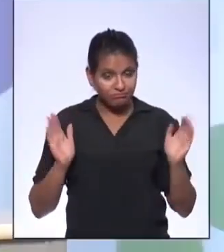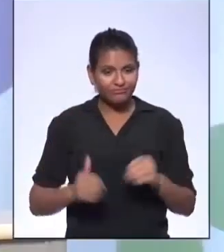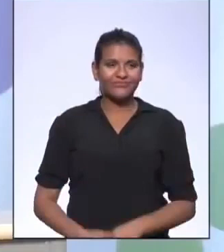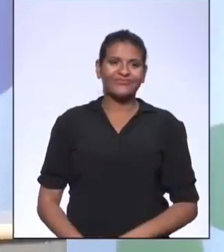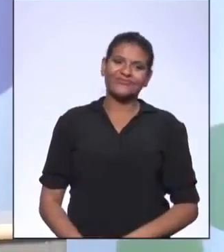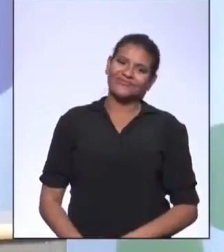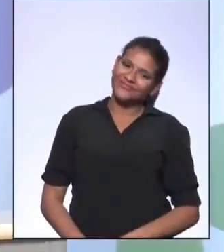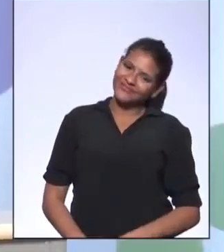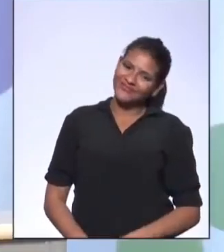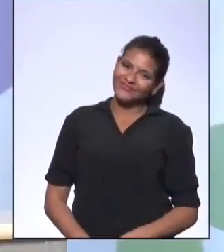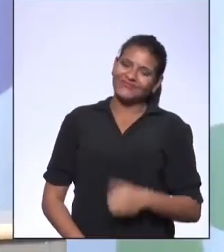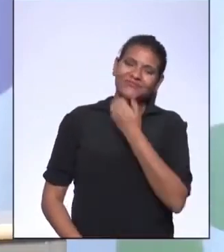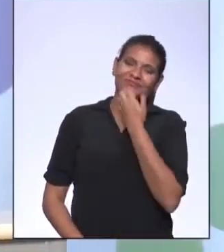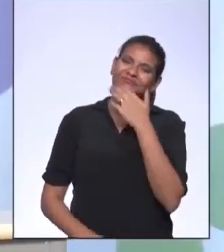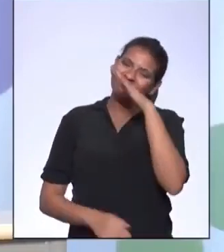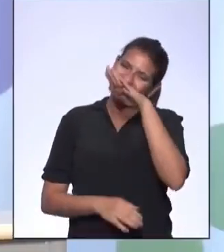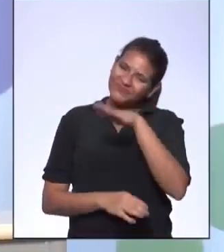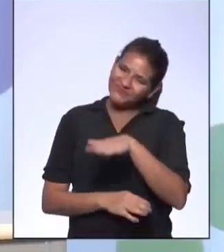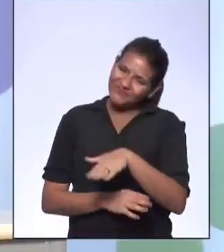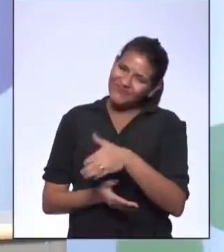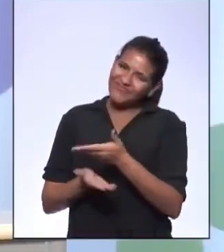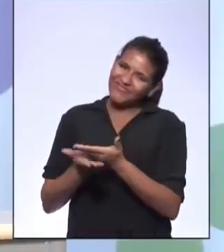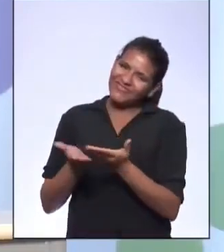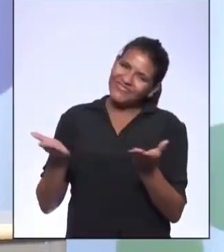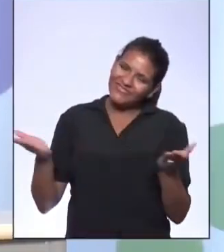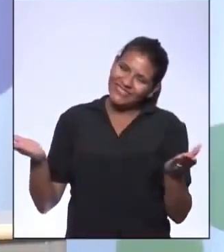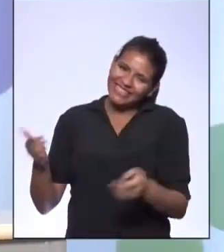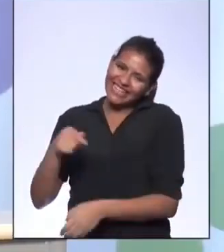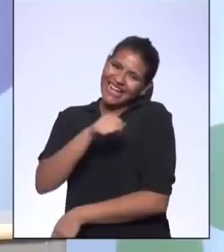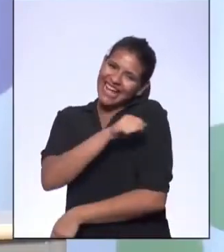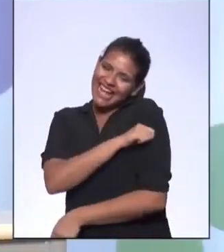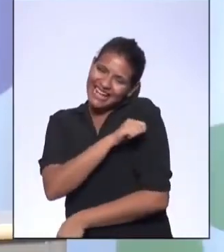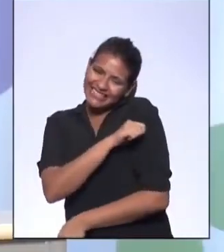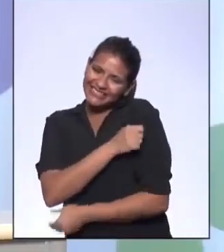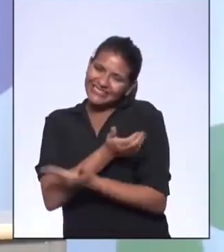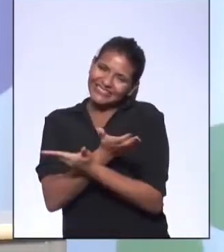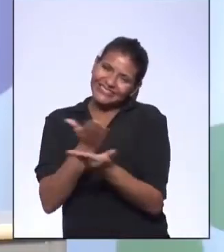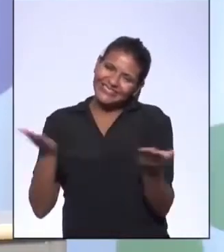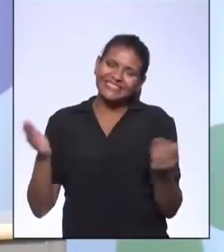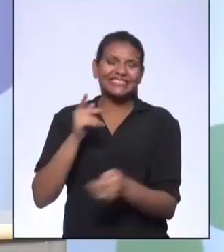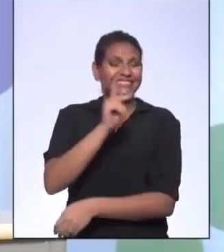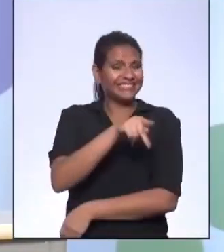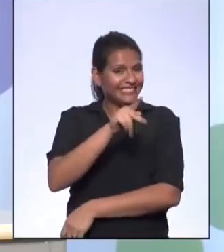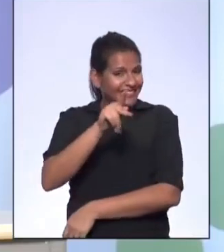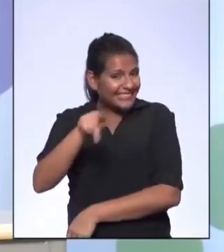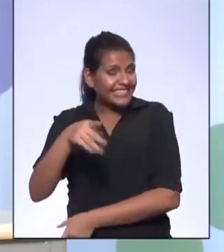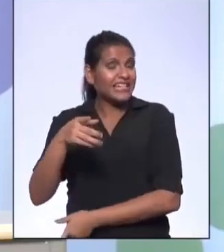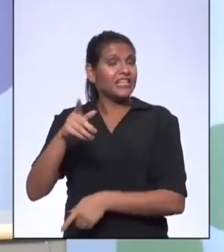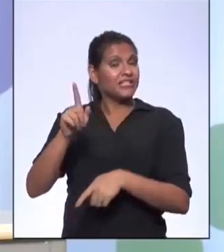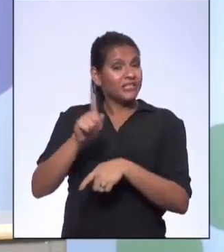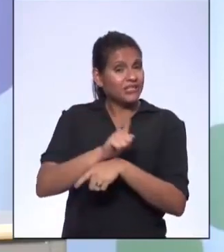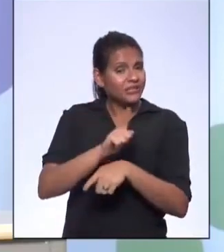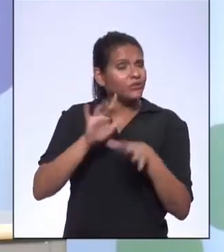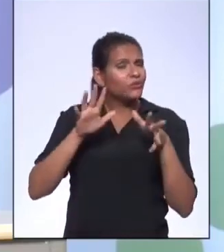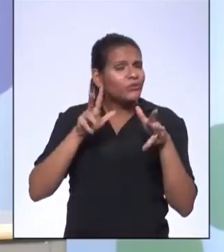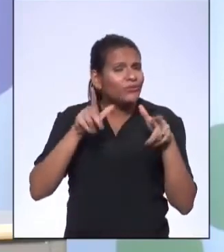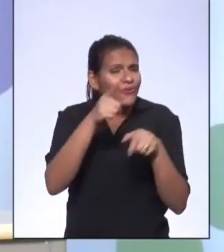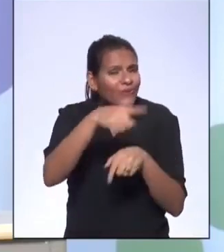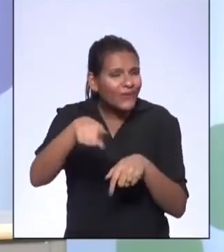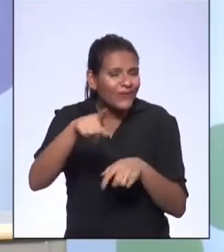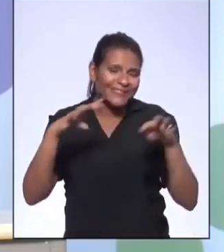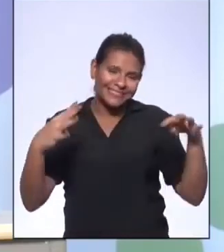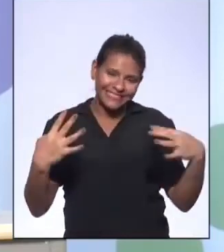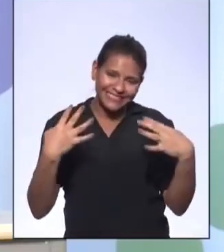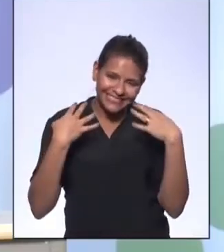Boa tarde, pessoal. Alunos, alunas, professores, gestores, todos que estiverem assistindo, como a